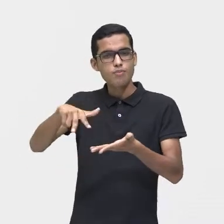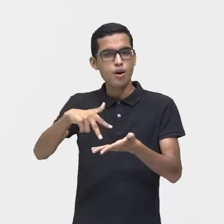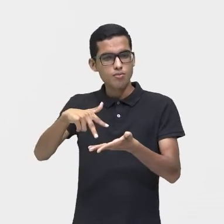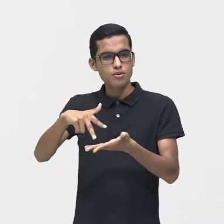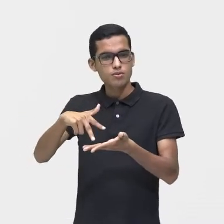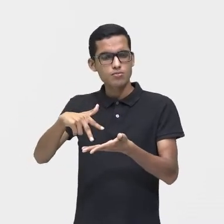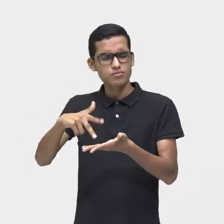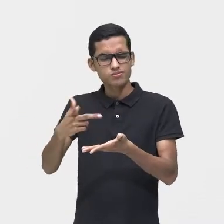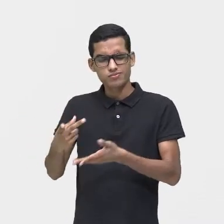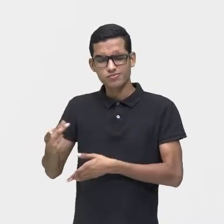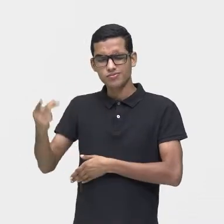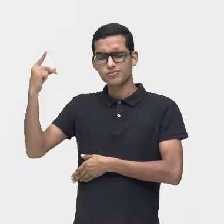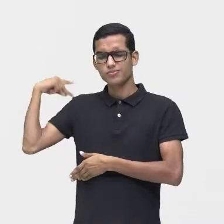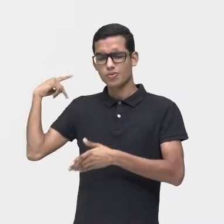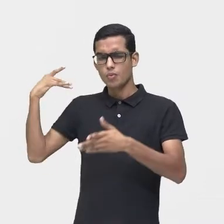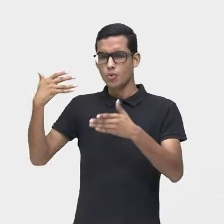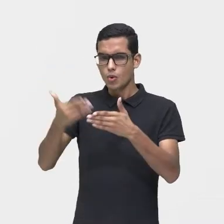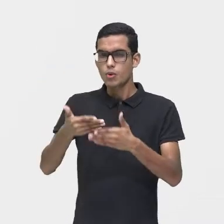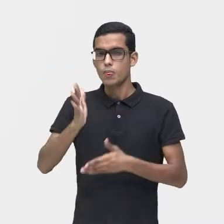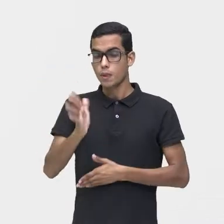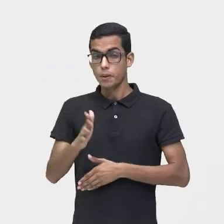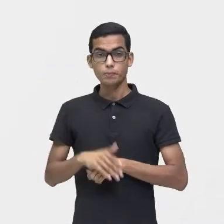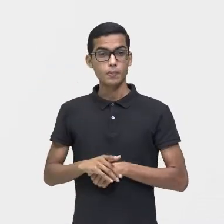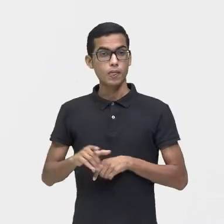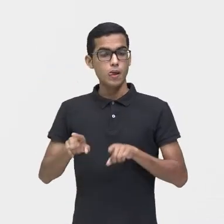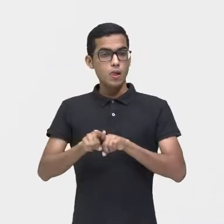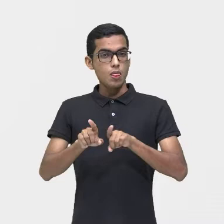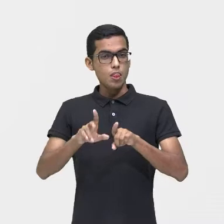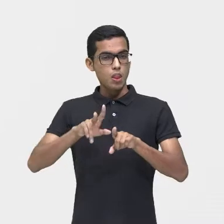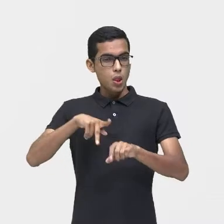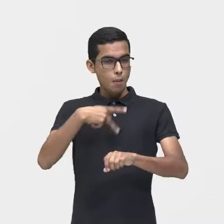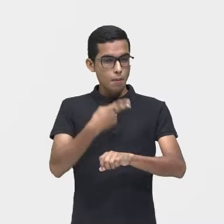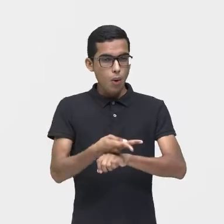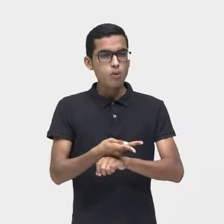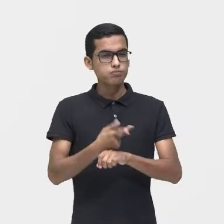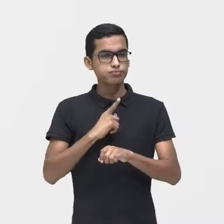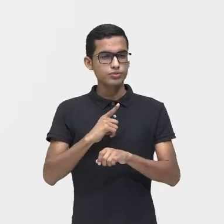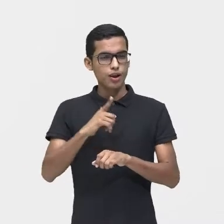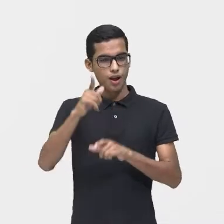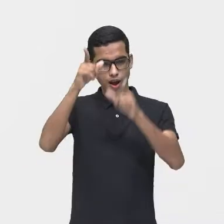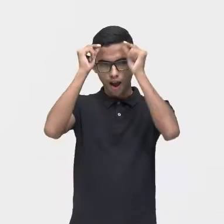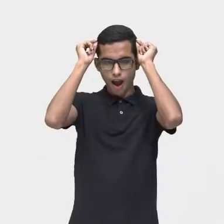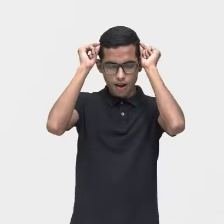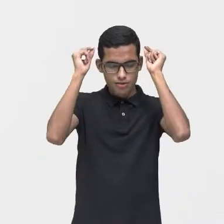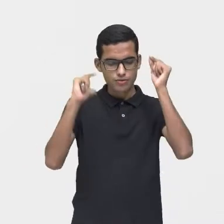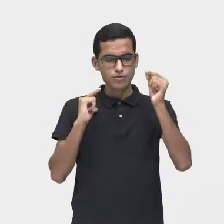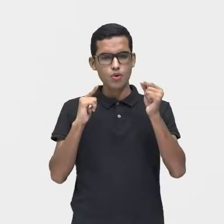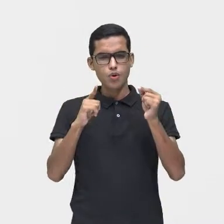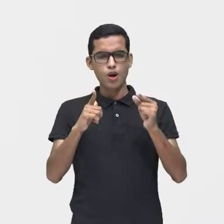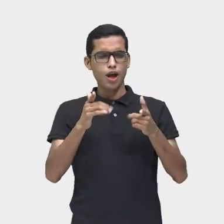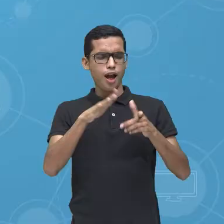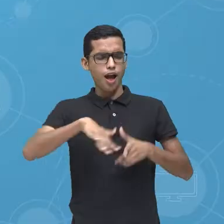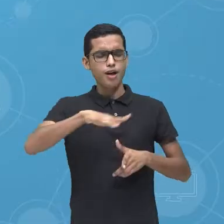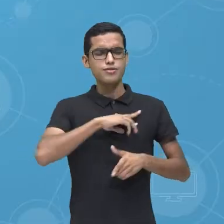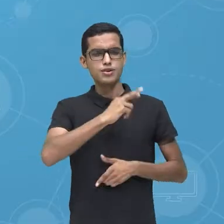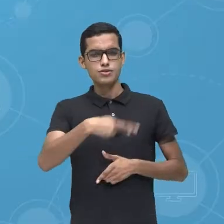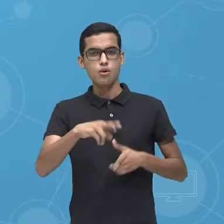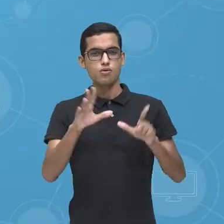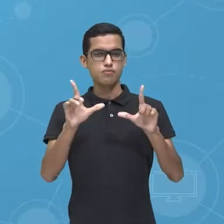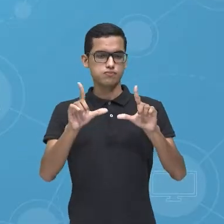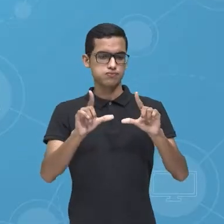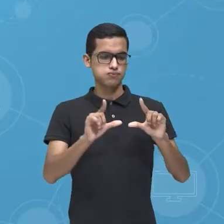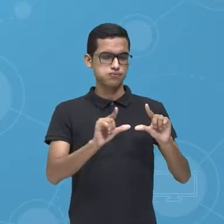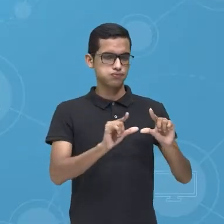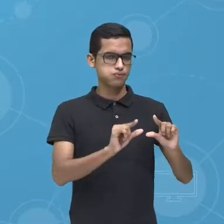foram perdendo, né, esse caráter religioso. Mas no Japão, existe, né, o Japão preservou esse